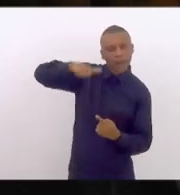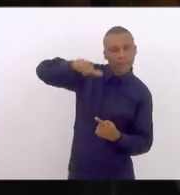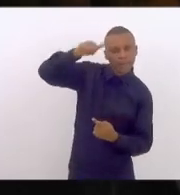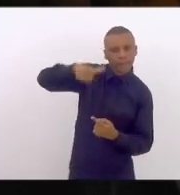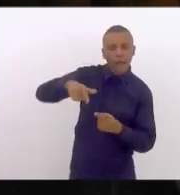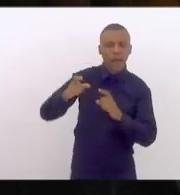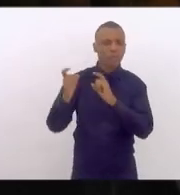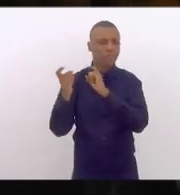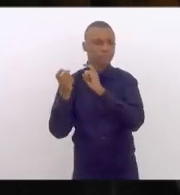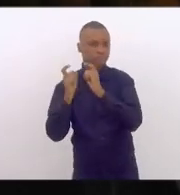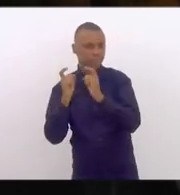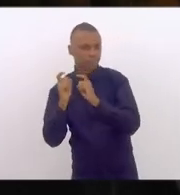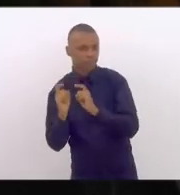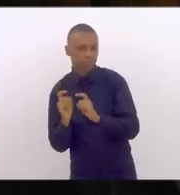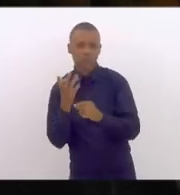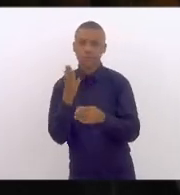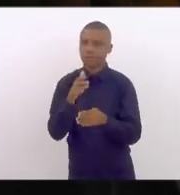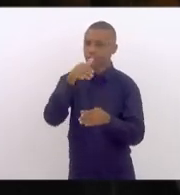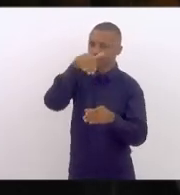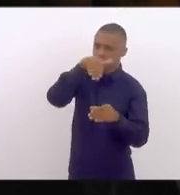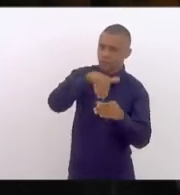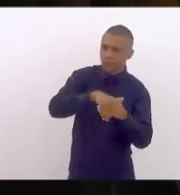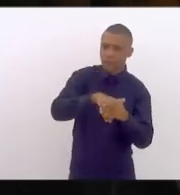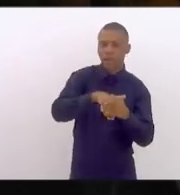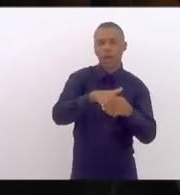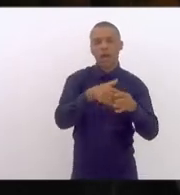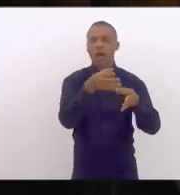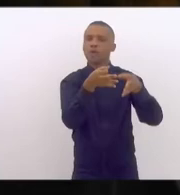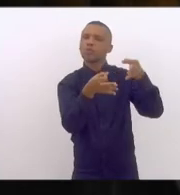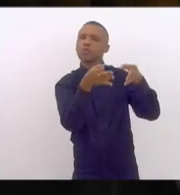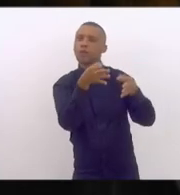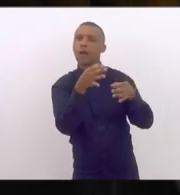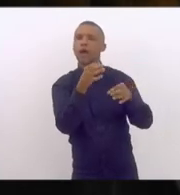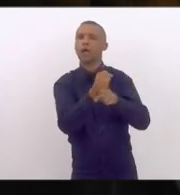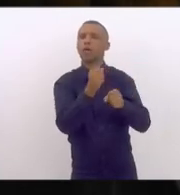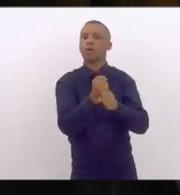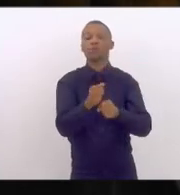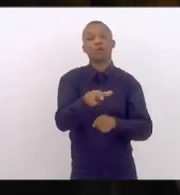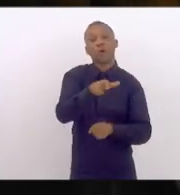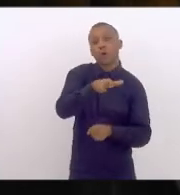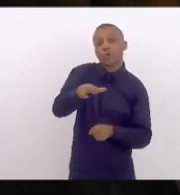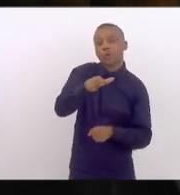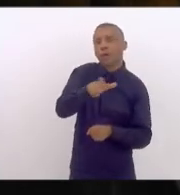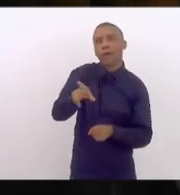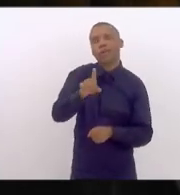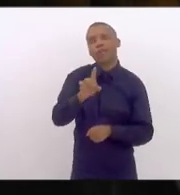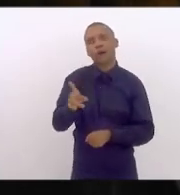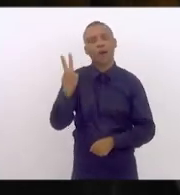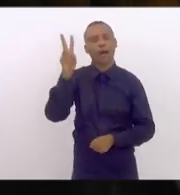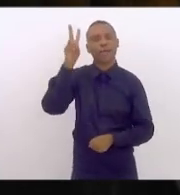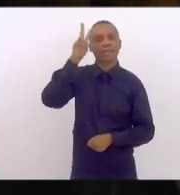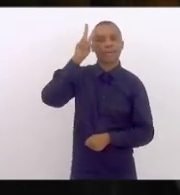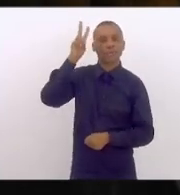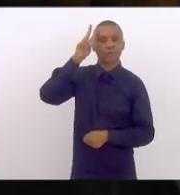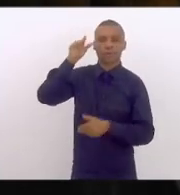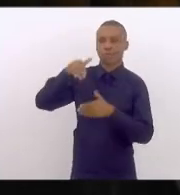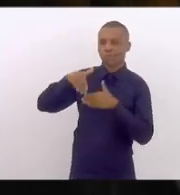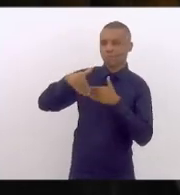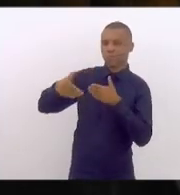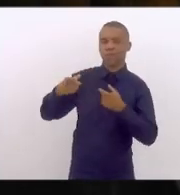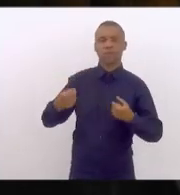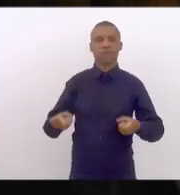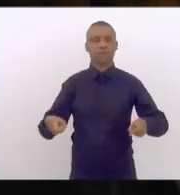e julgar as contas não não é a partir de segunda-feira que este